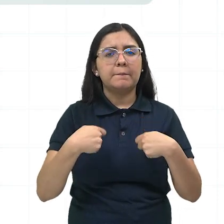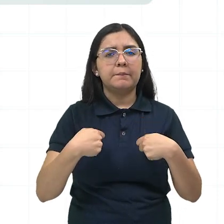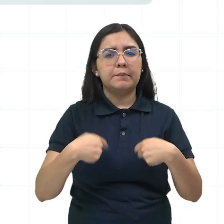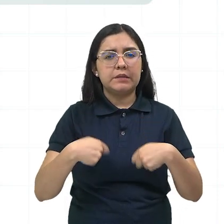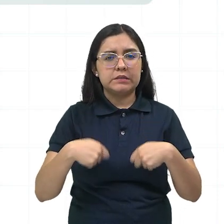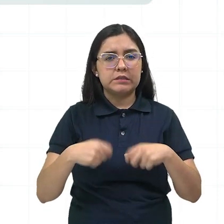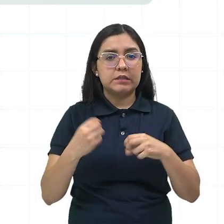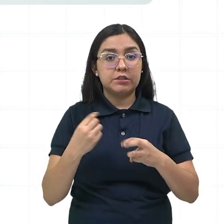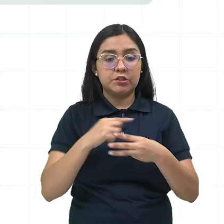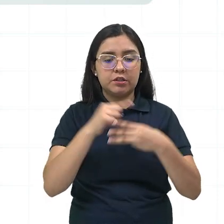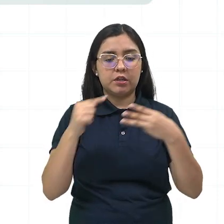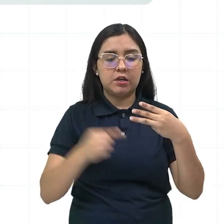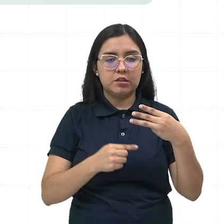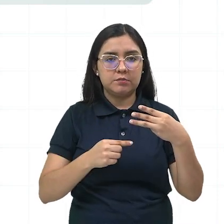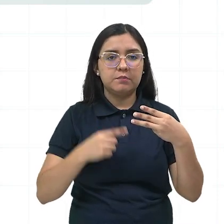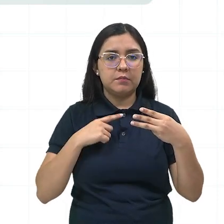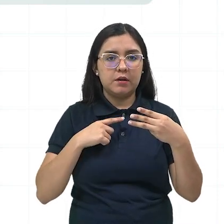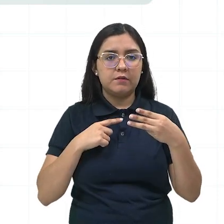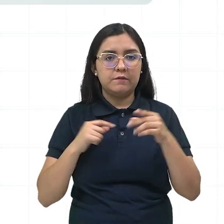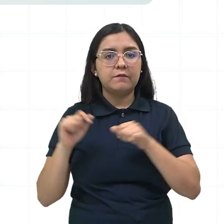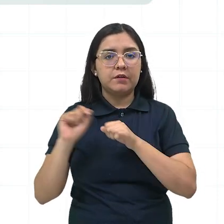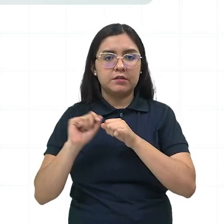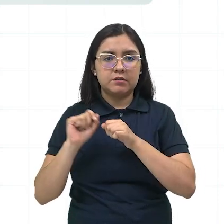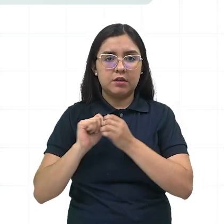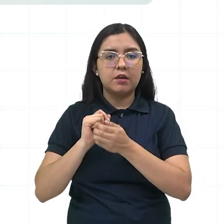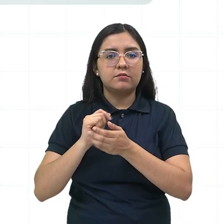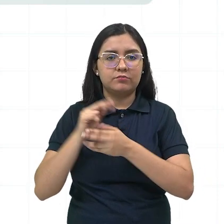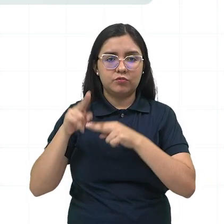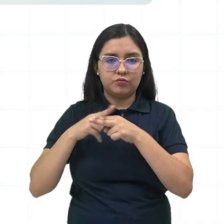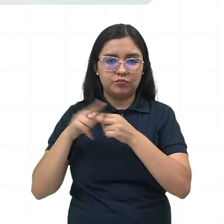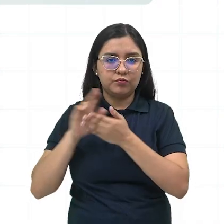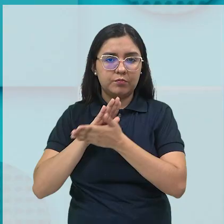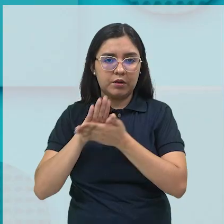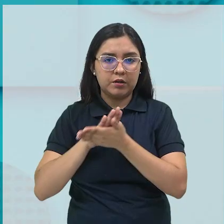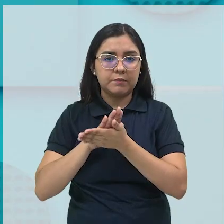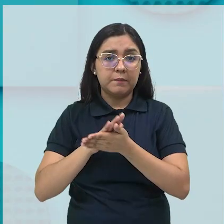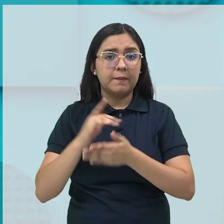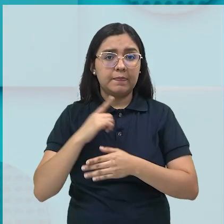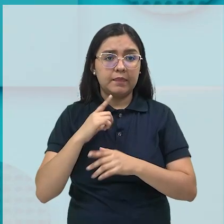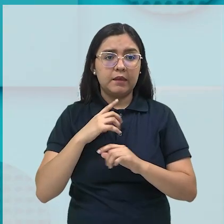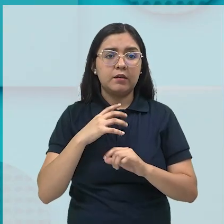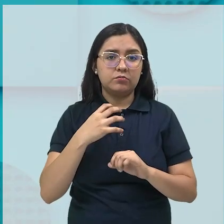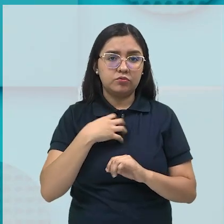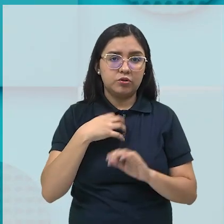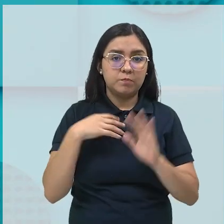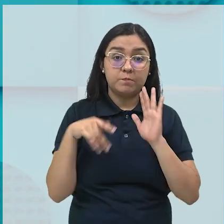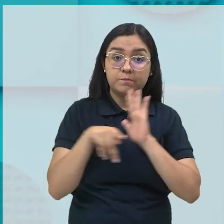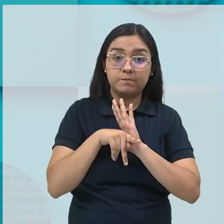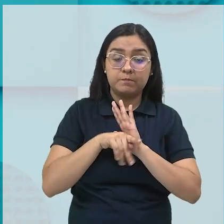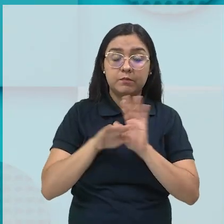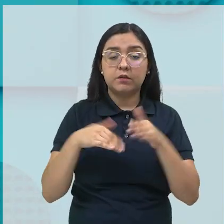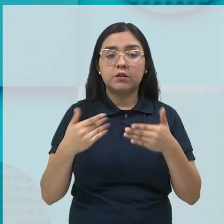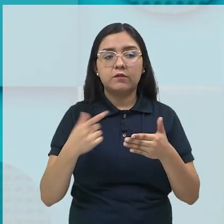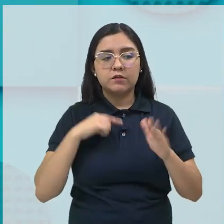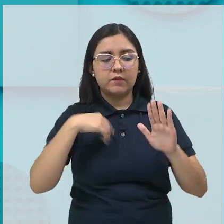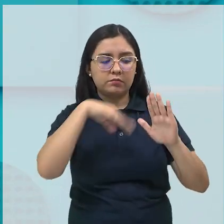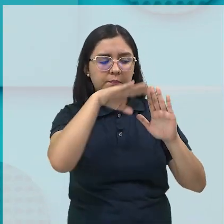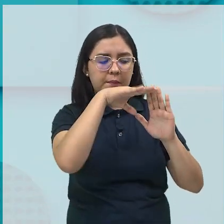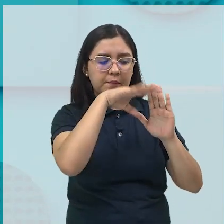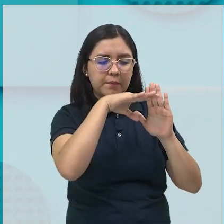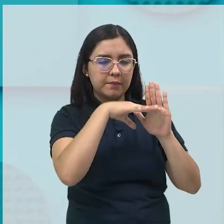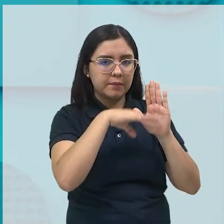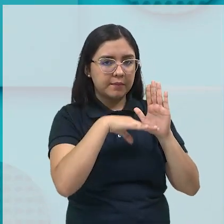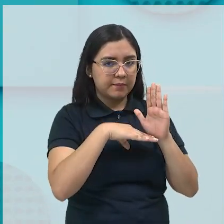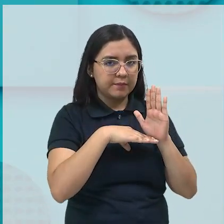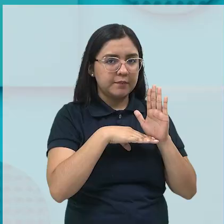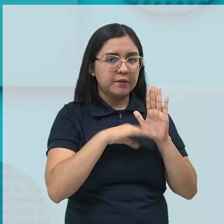de 3 ingredientes para fazer o seu brigadeiro. Então, tem uma forma de fazer. E você vai seguir aquilo